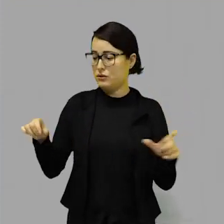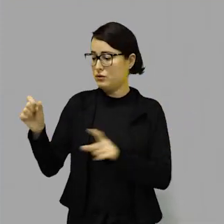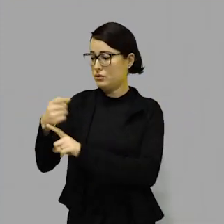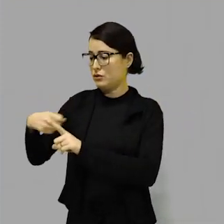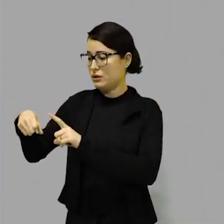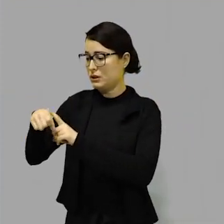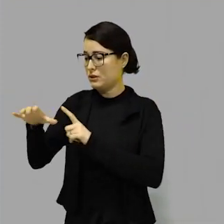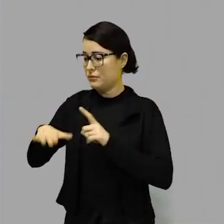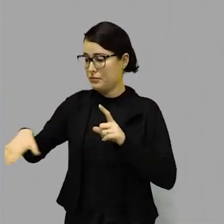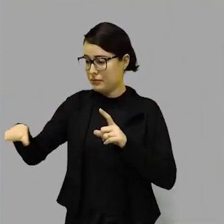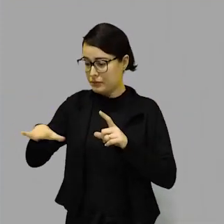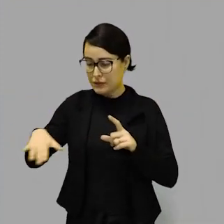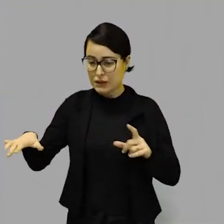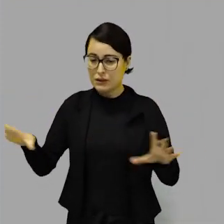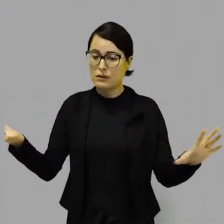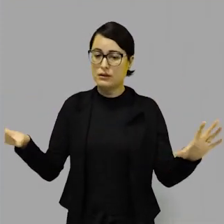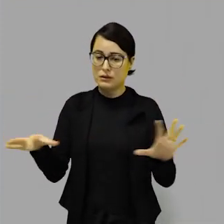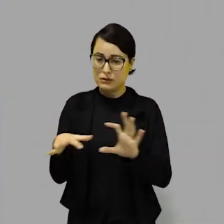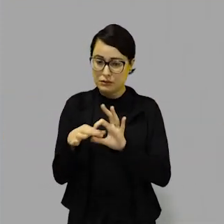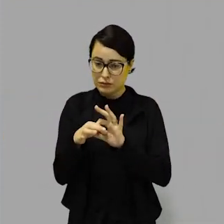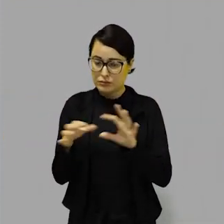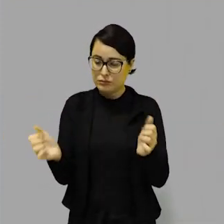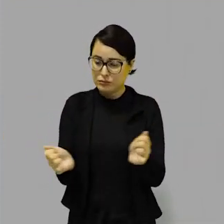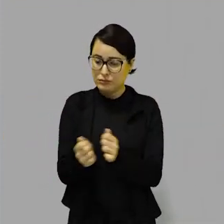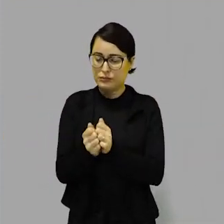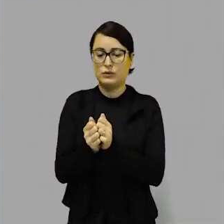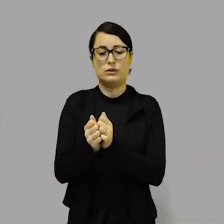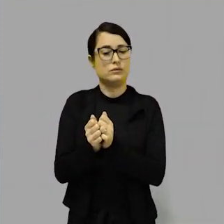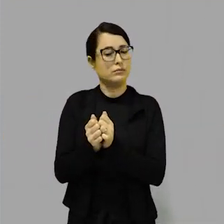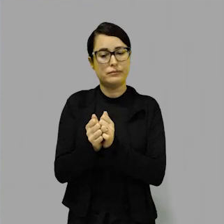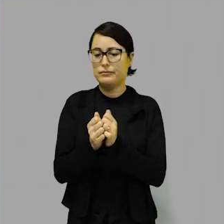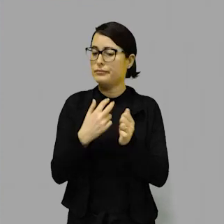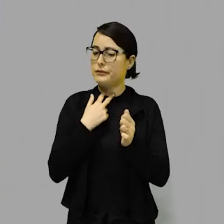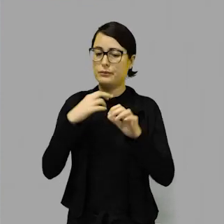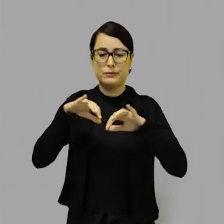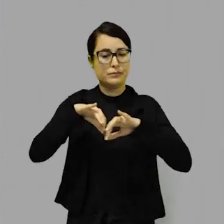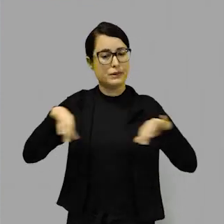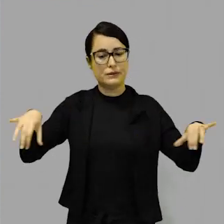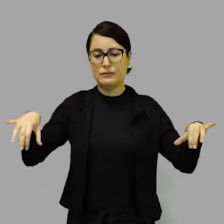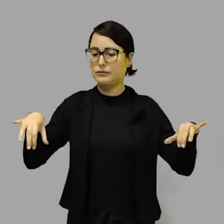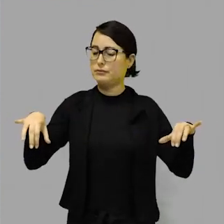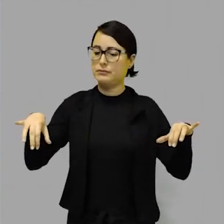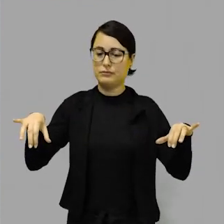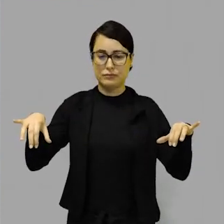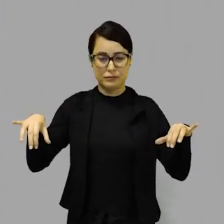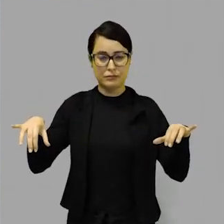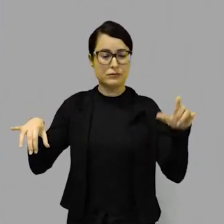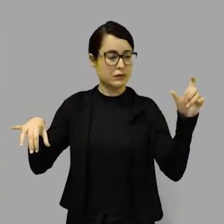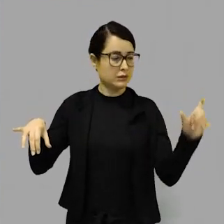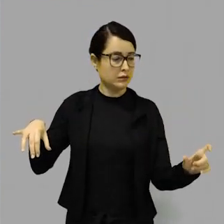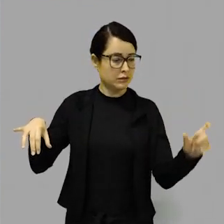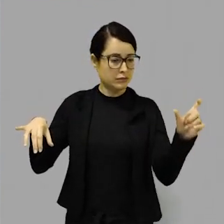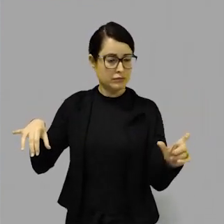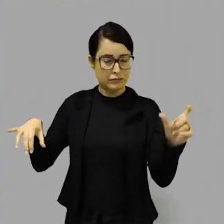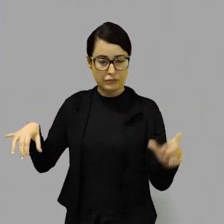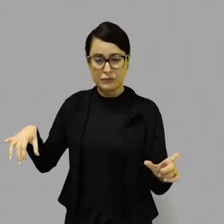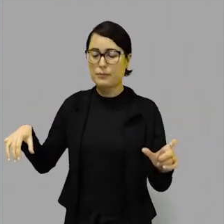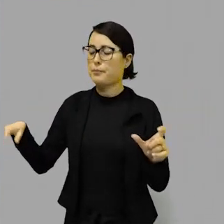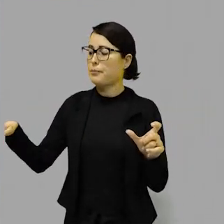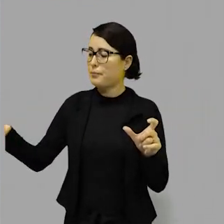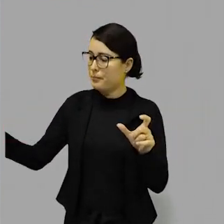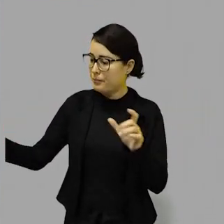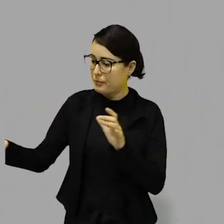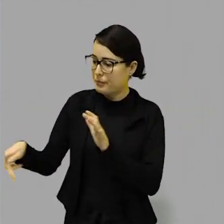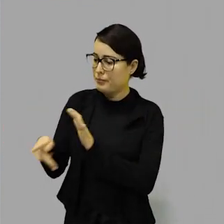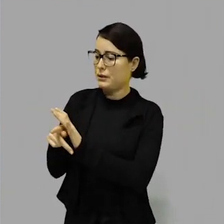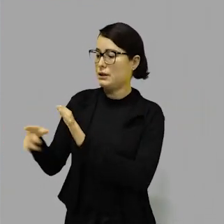juntas. Não dá para separar, não dá para dissociar. Os indivíduos fazem parte do que